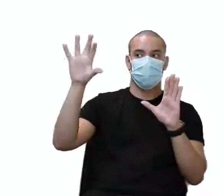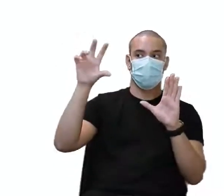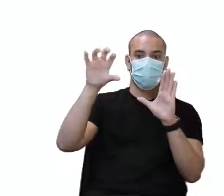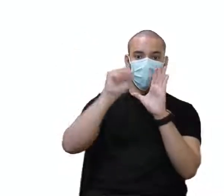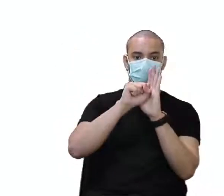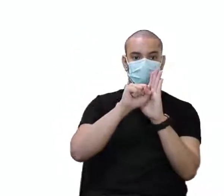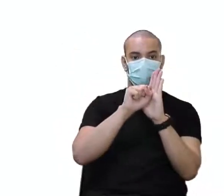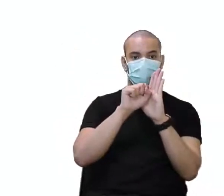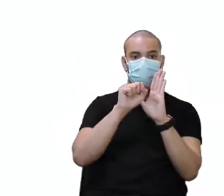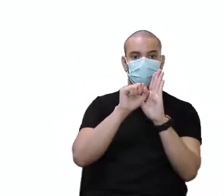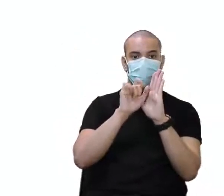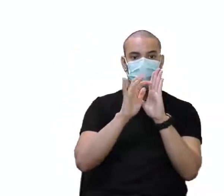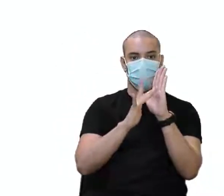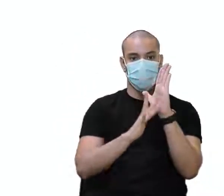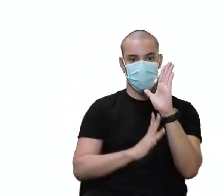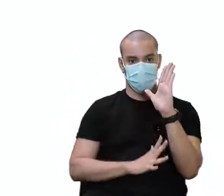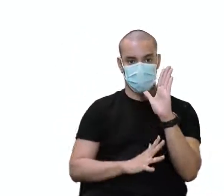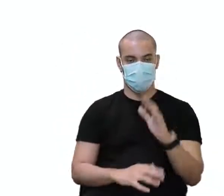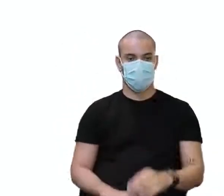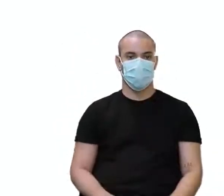fotossíntese.